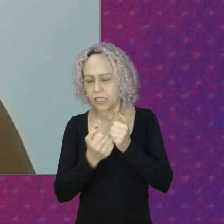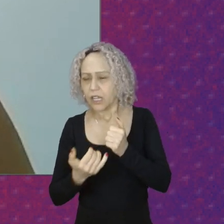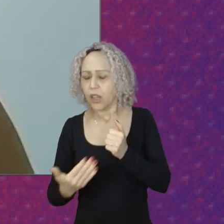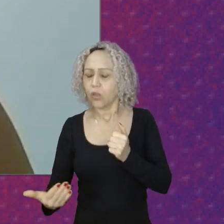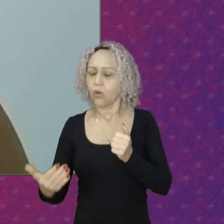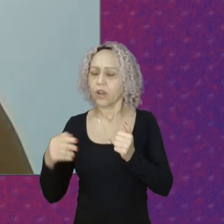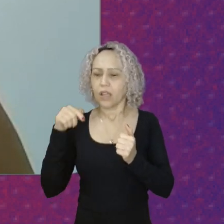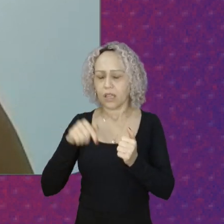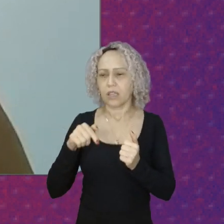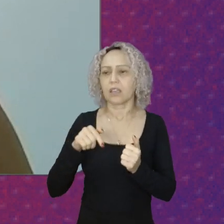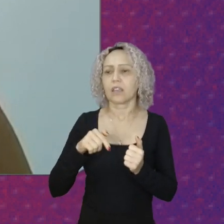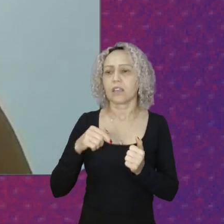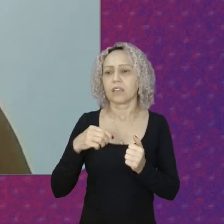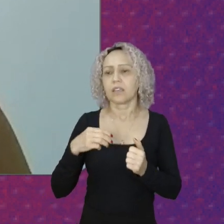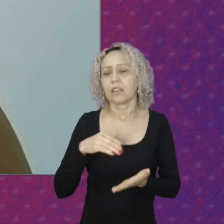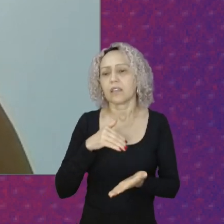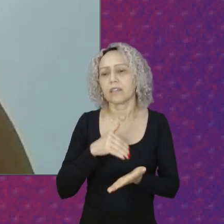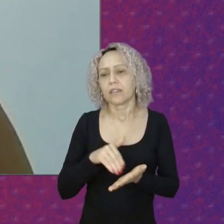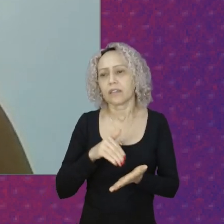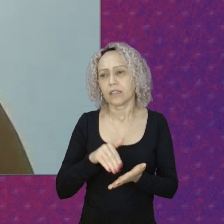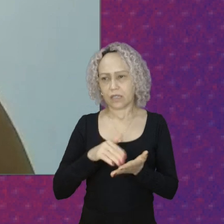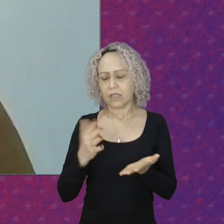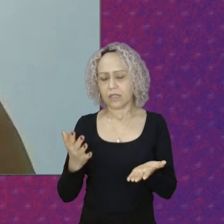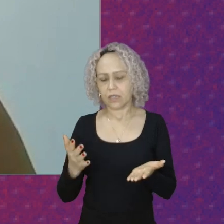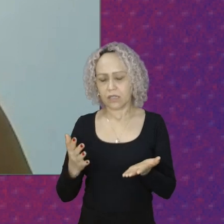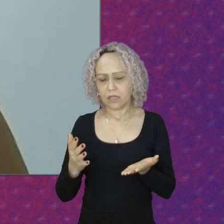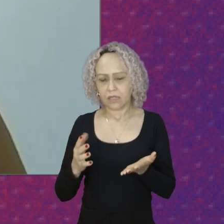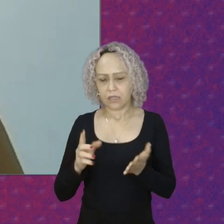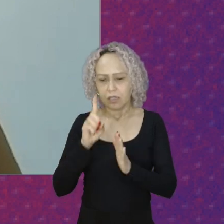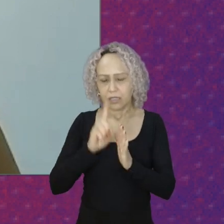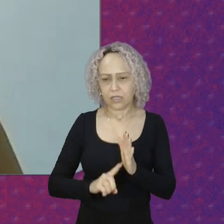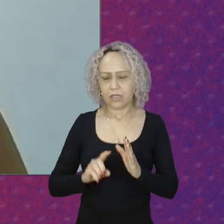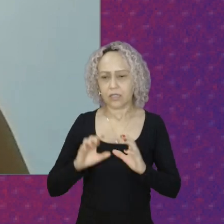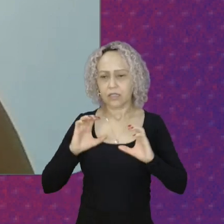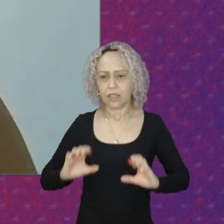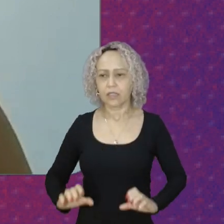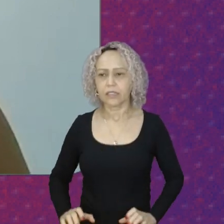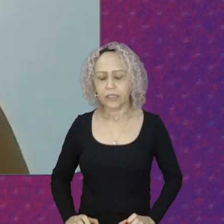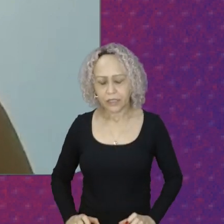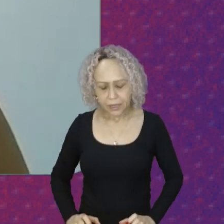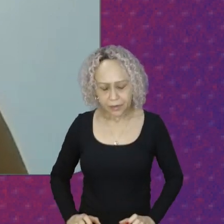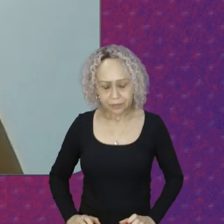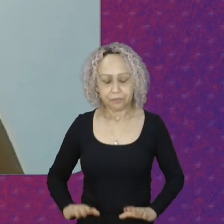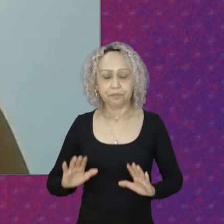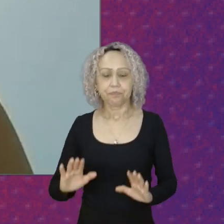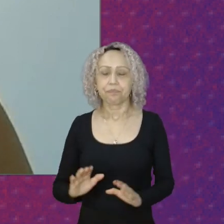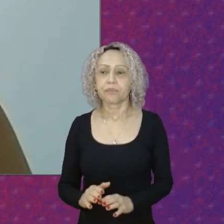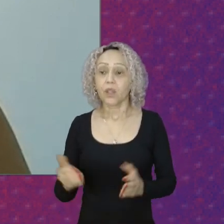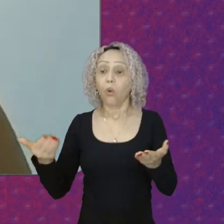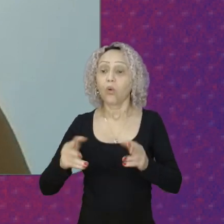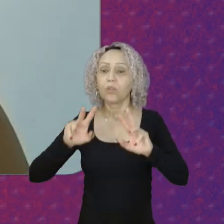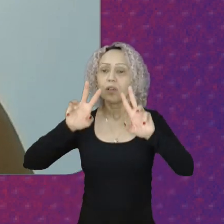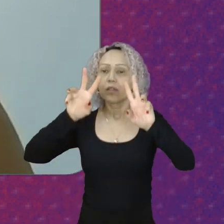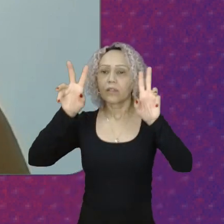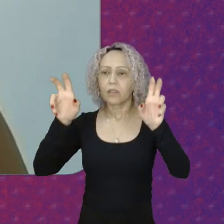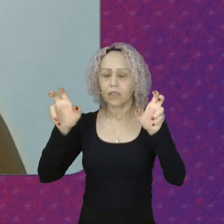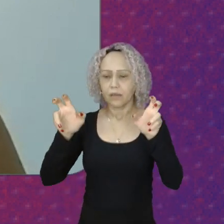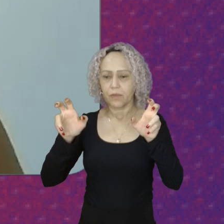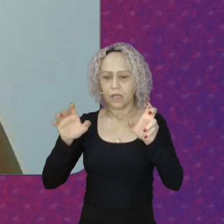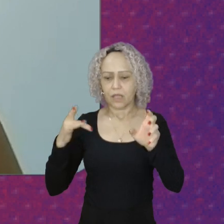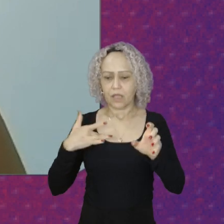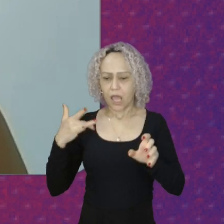grande prazer e alegria estar aqui com vocês, novamente, no Elas por Elas. Hoje o nosso tema é saúde da mulher